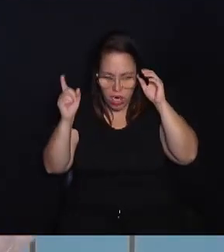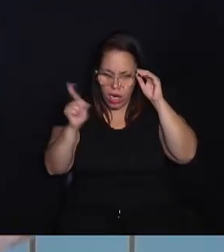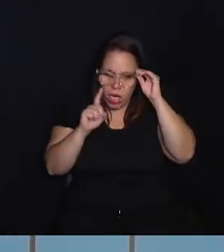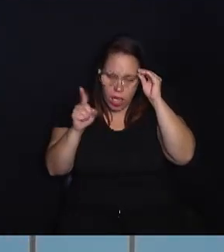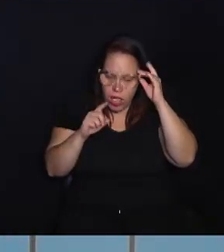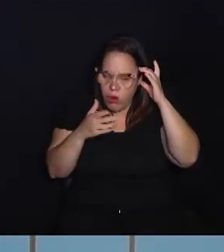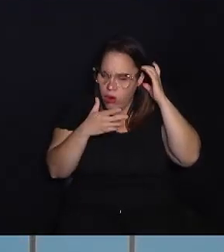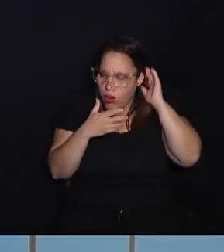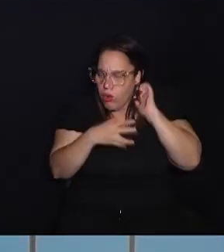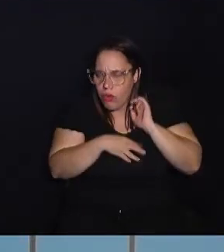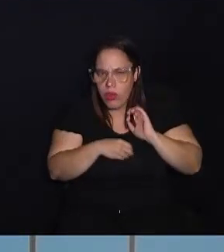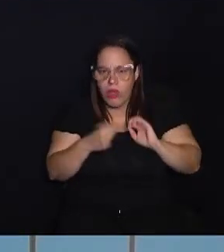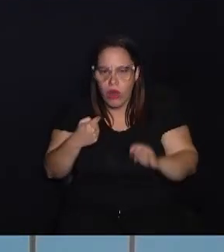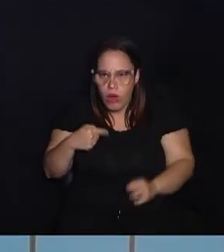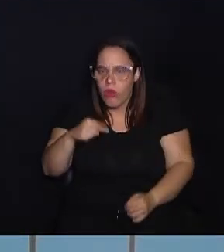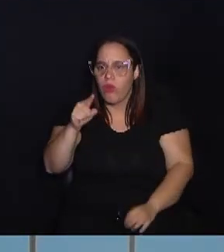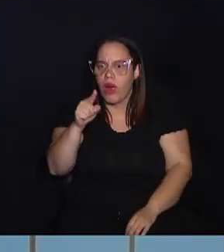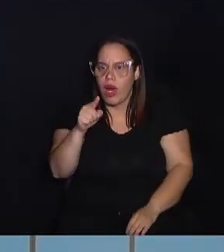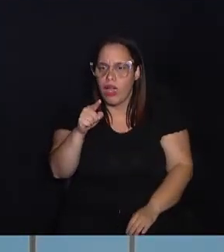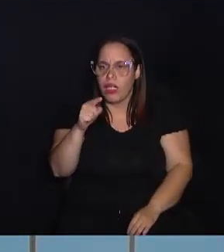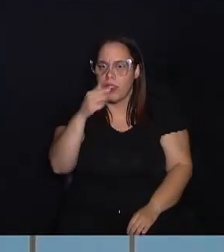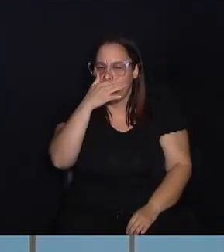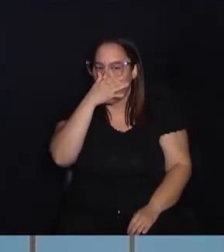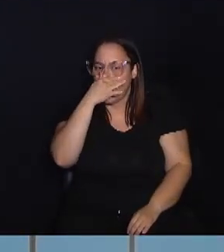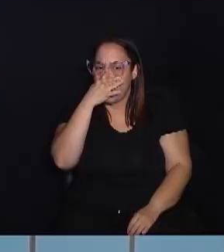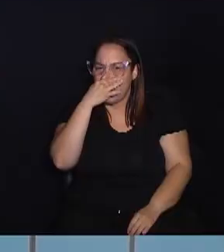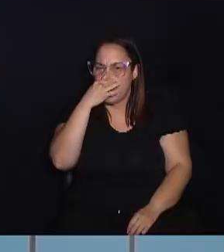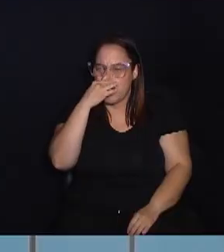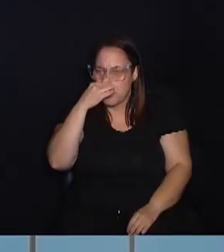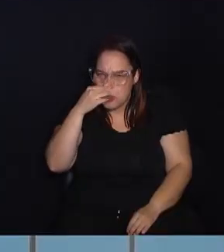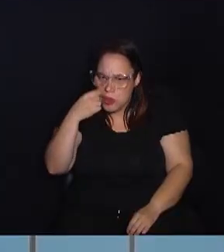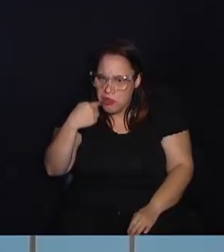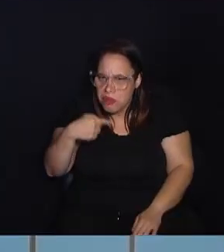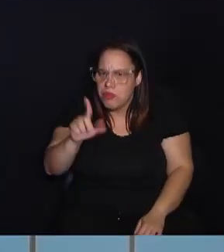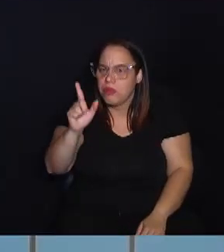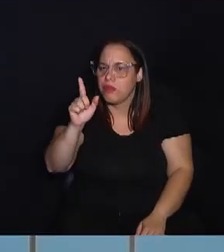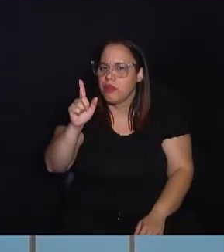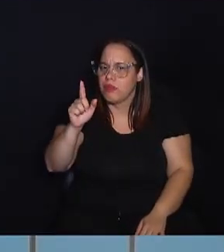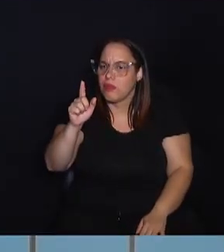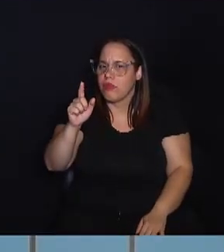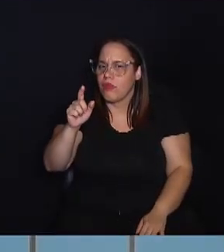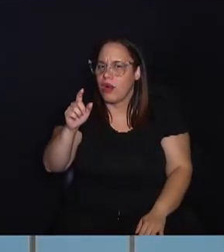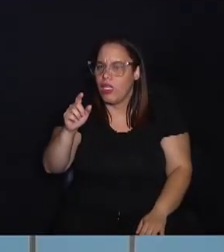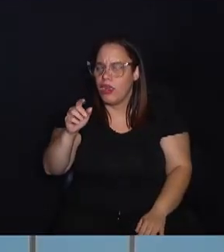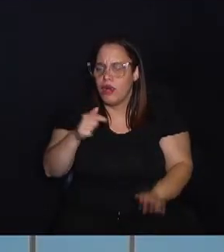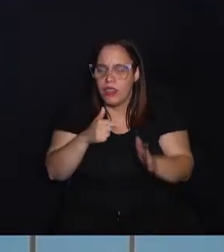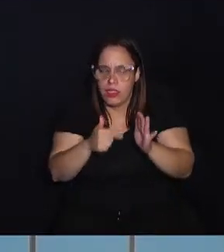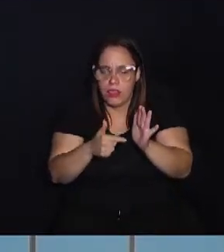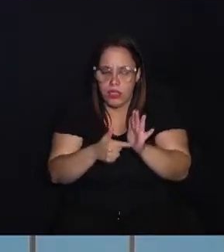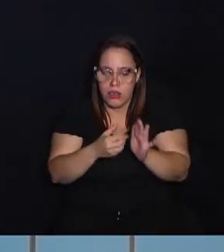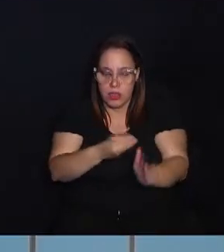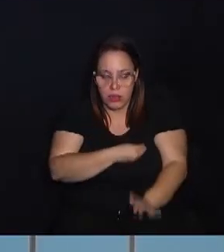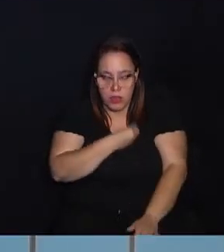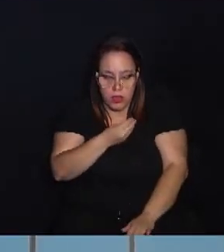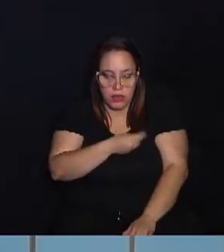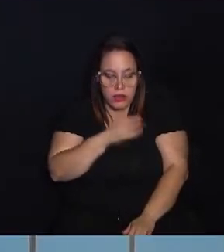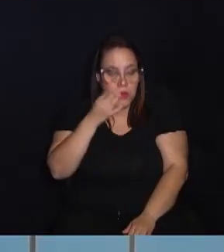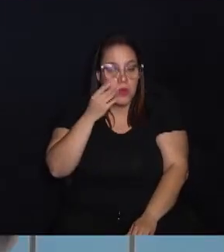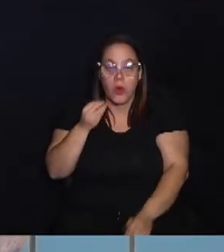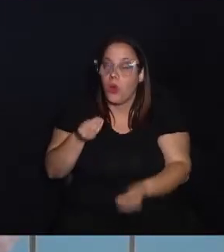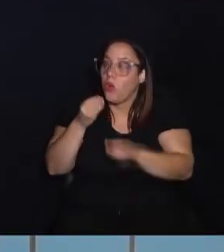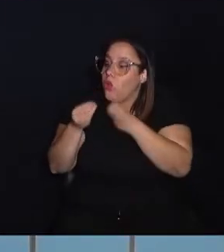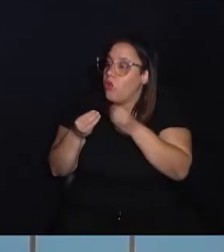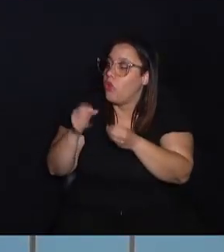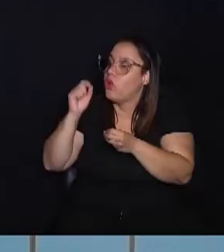vai aí, não, você vai, você tem que ir. Então, a presença no dia a dia, como é que foi sua aula, como